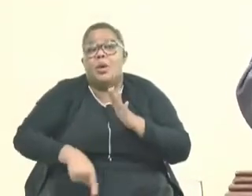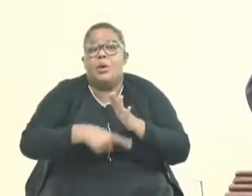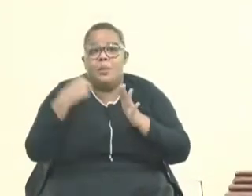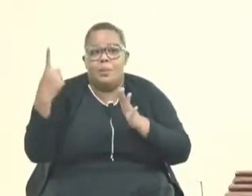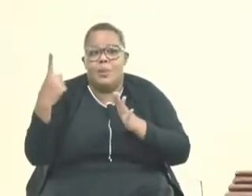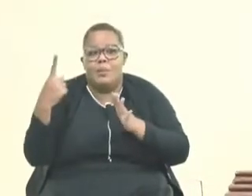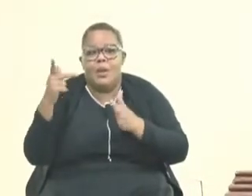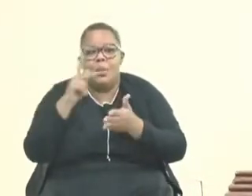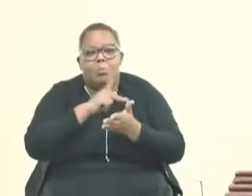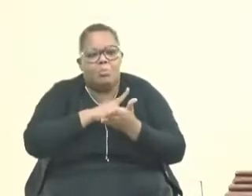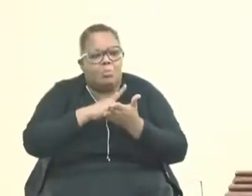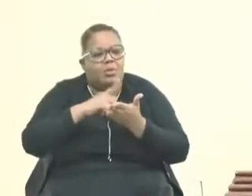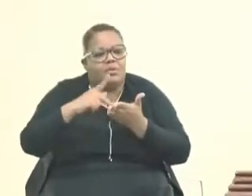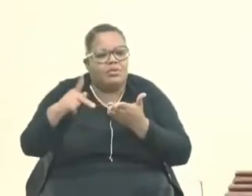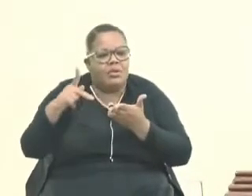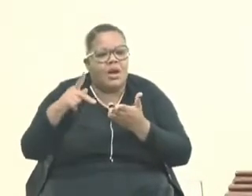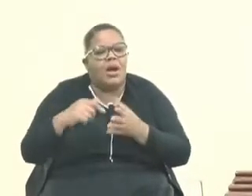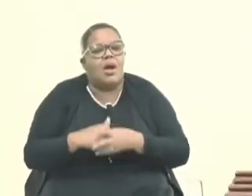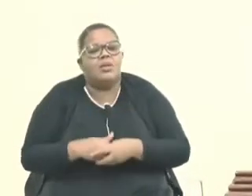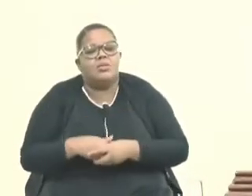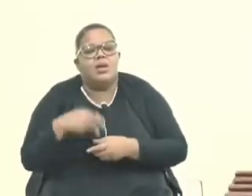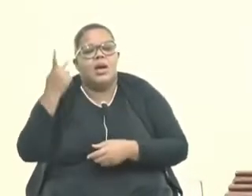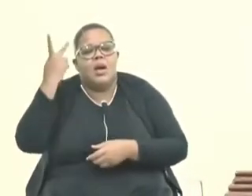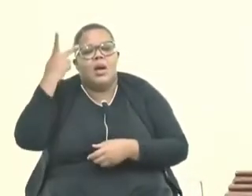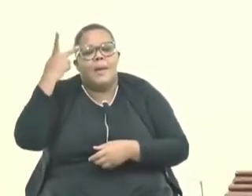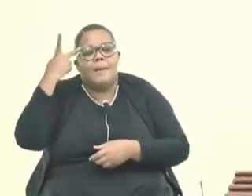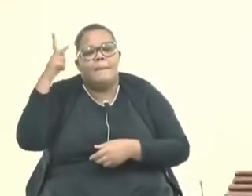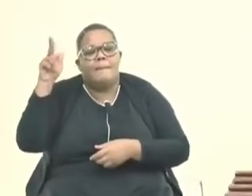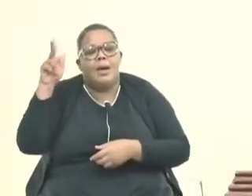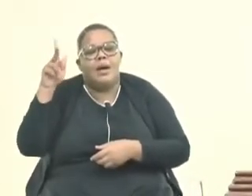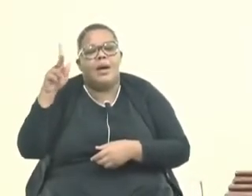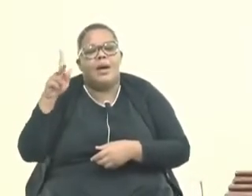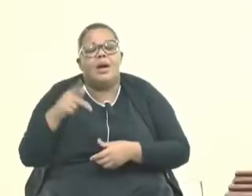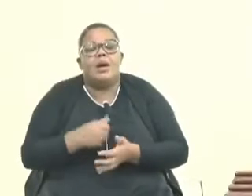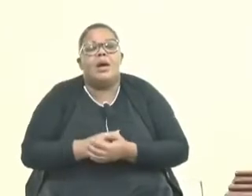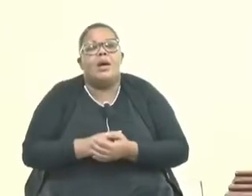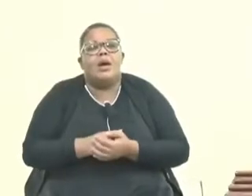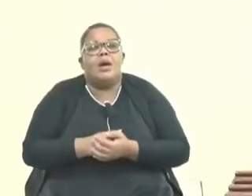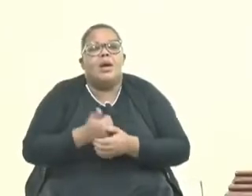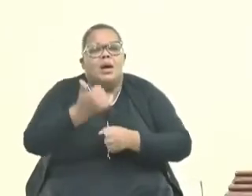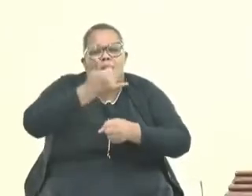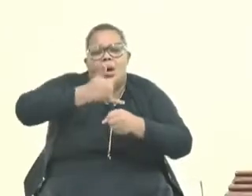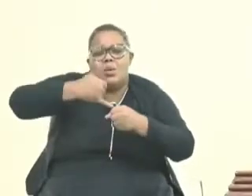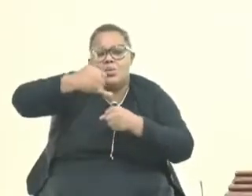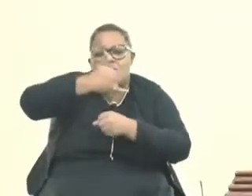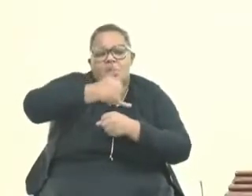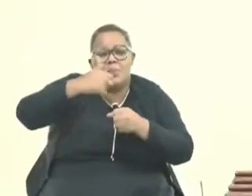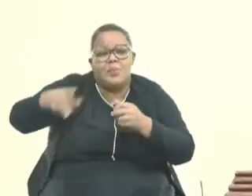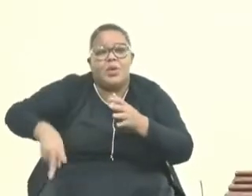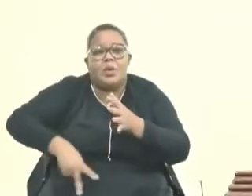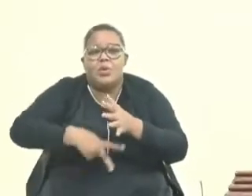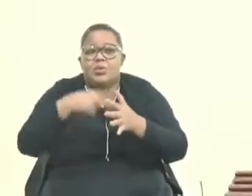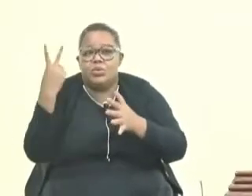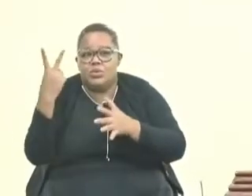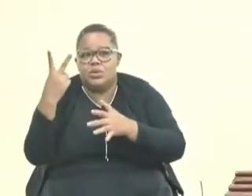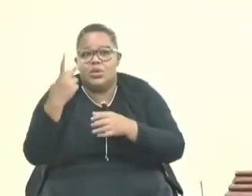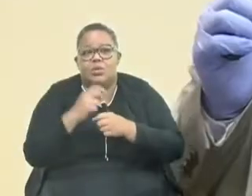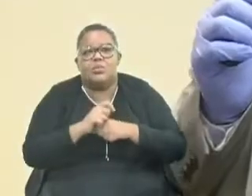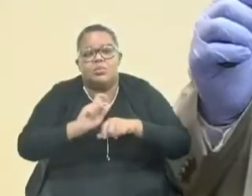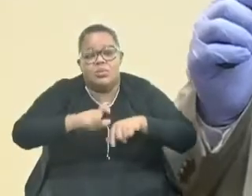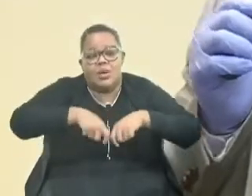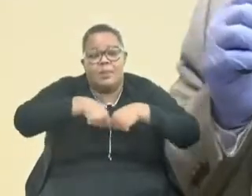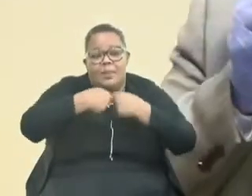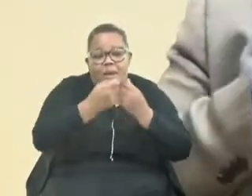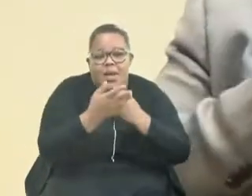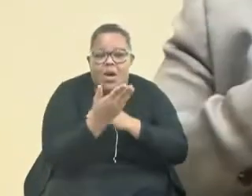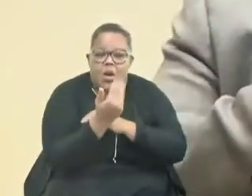extra virgem era para unção de sacerdote o segundo azeite era para alimentação da casa